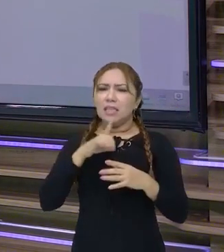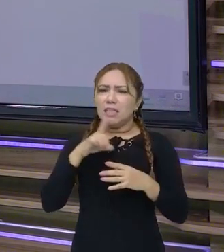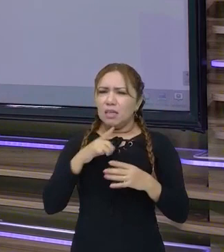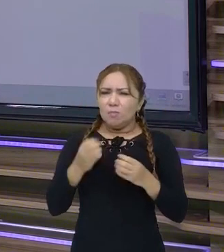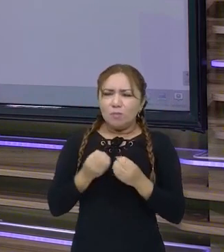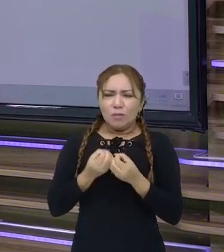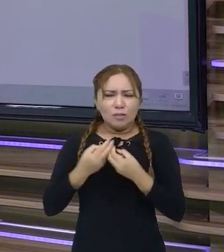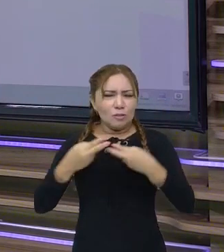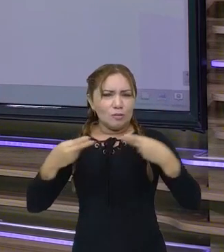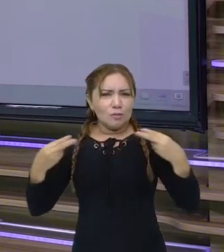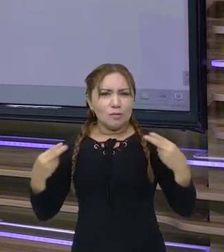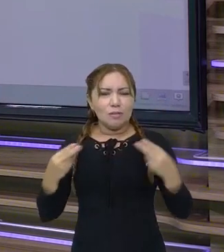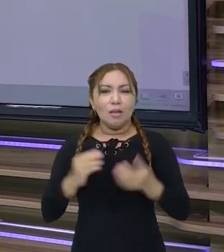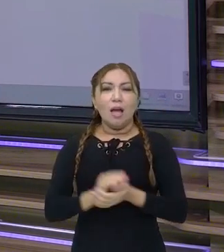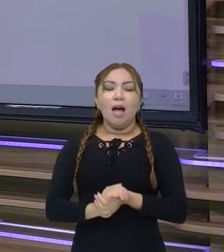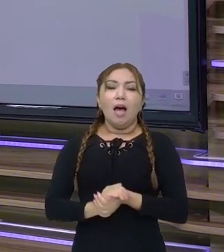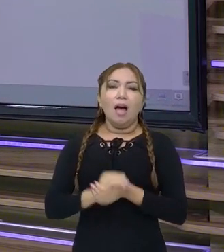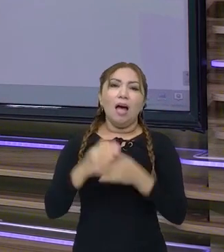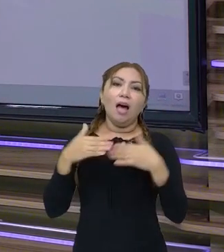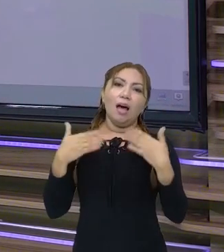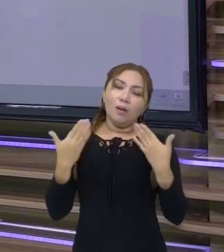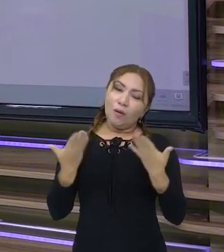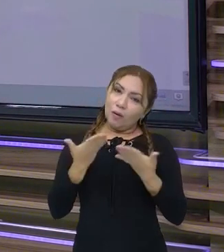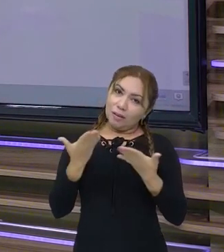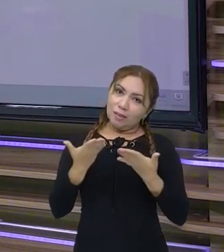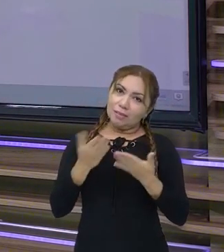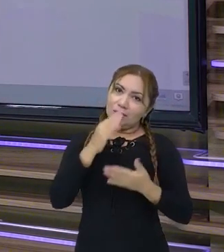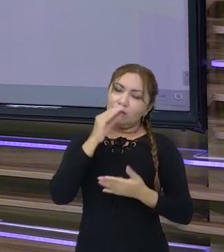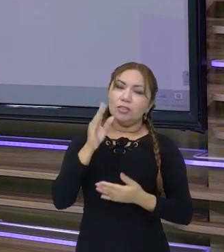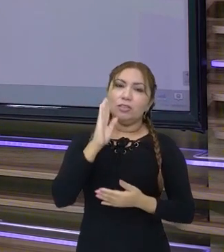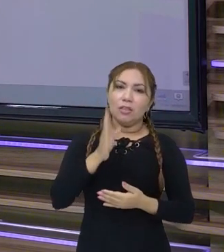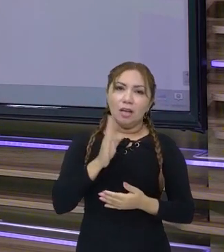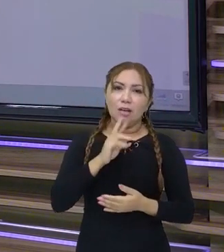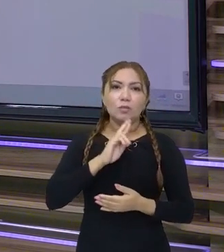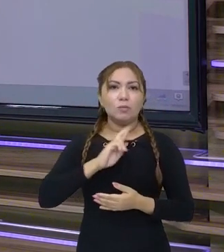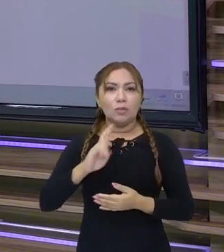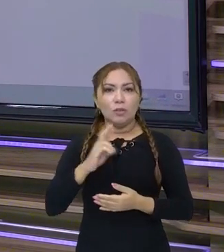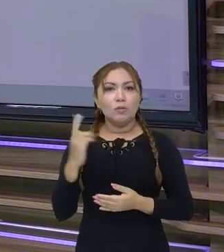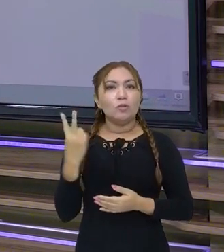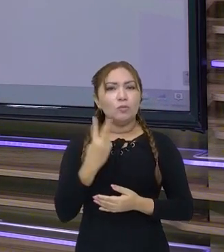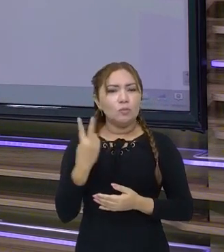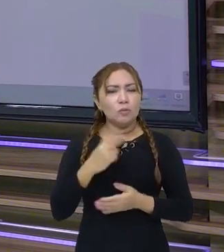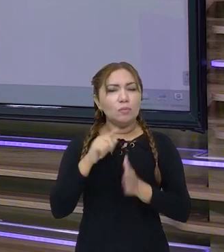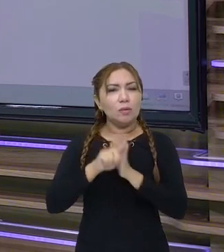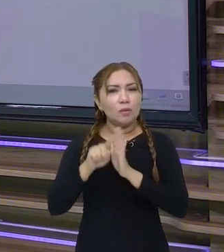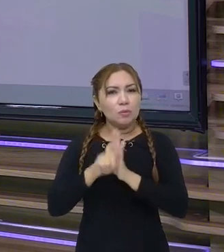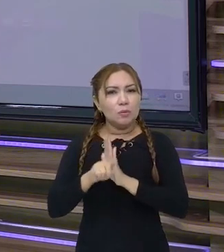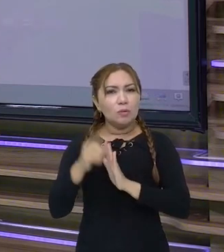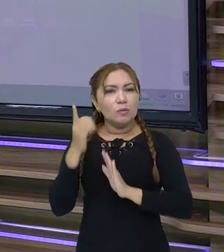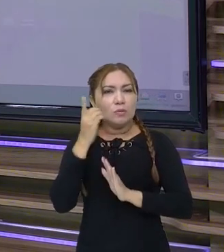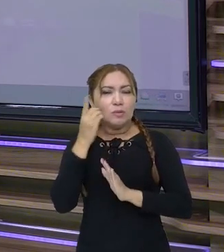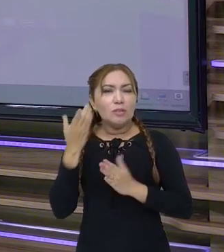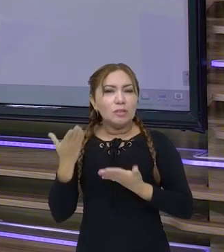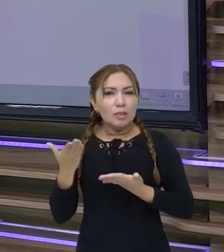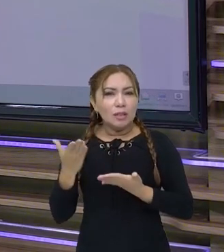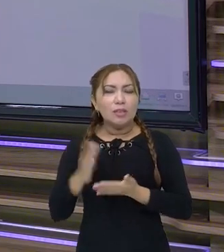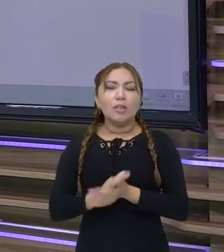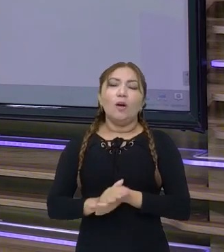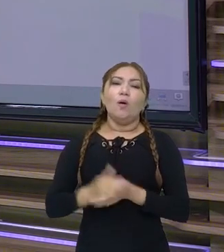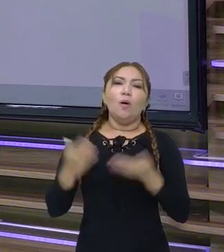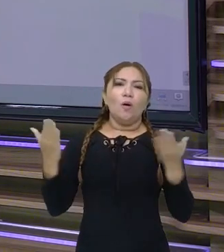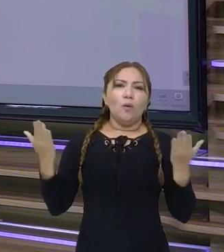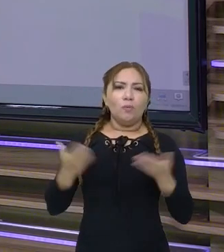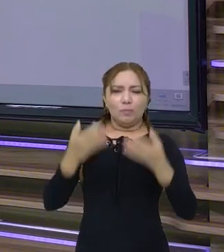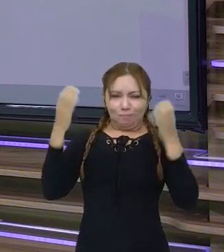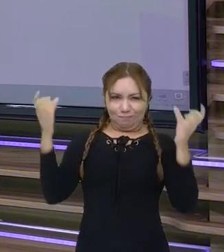muita magia. Agora, crianças, que vocês já resolveram os nossos 2 desafios do dia, eu convido vocês para o